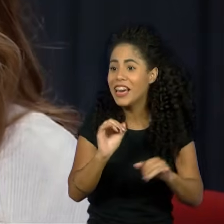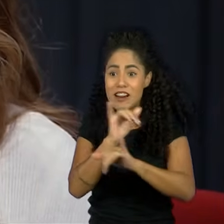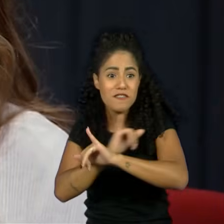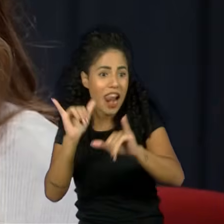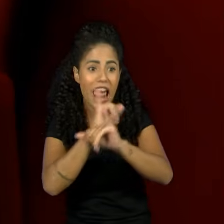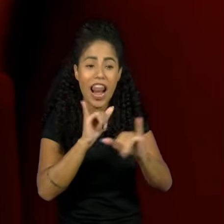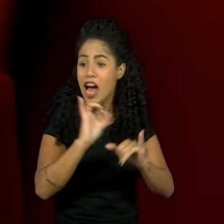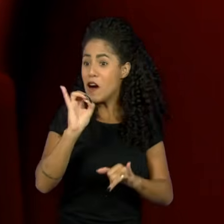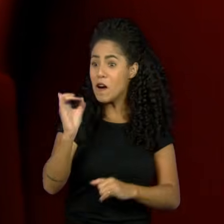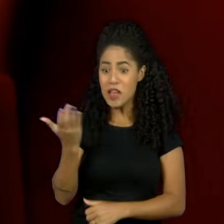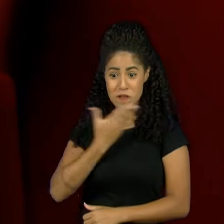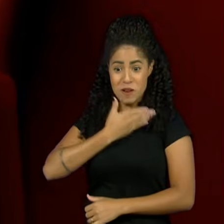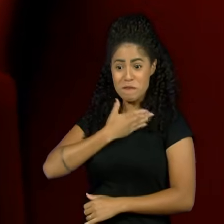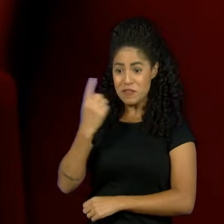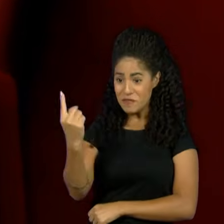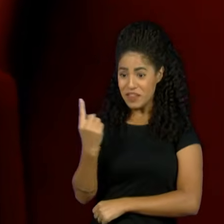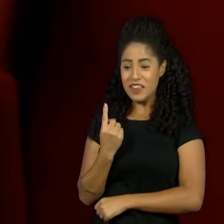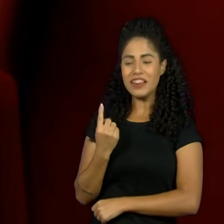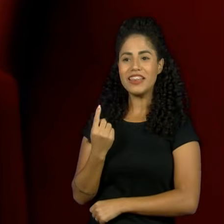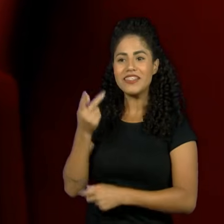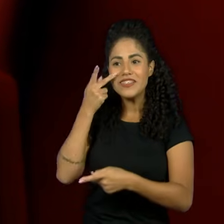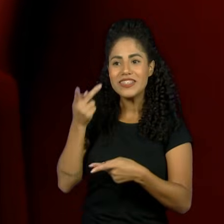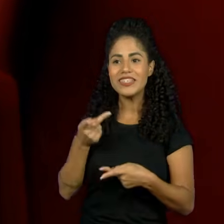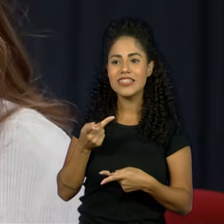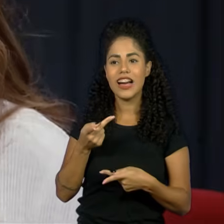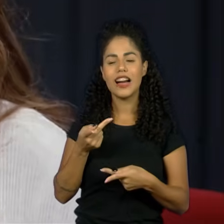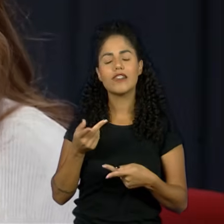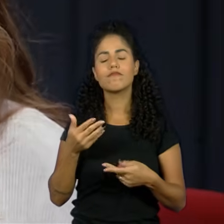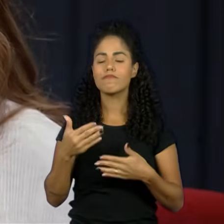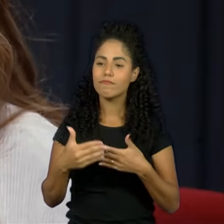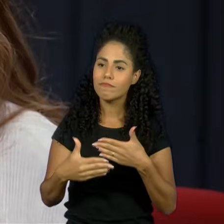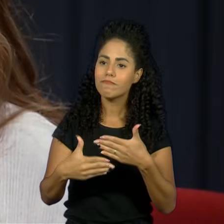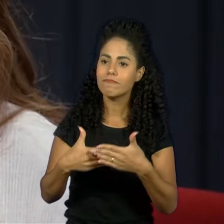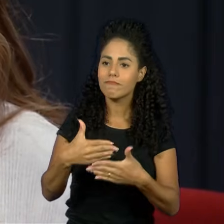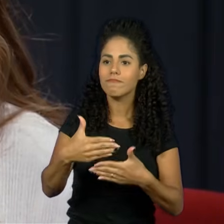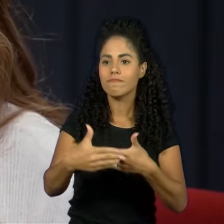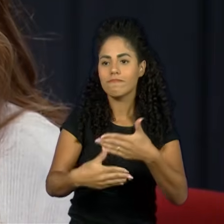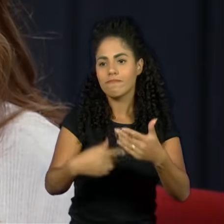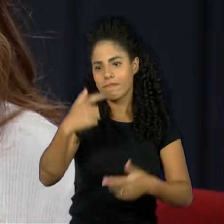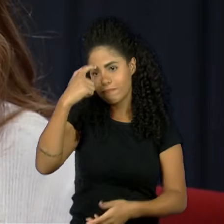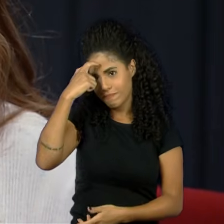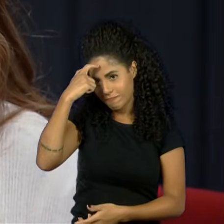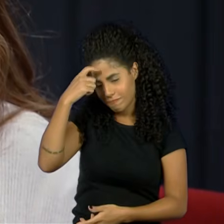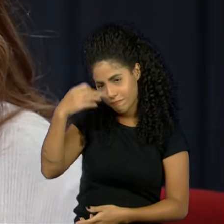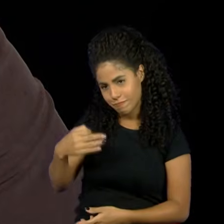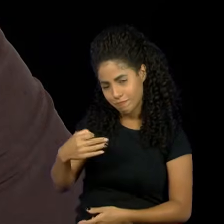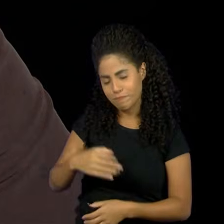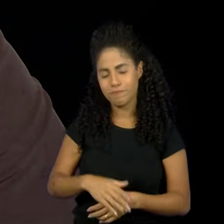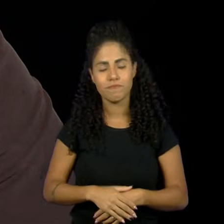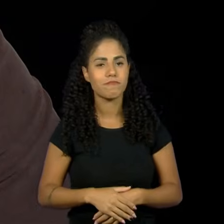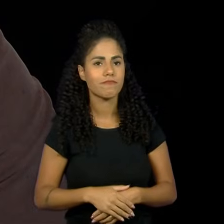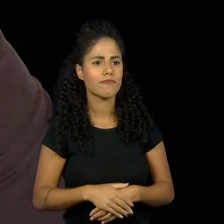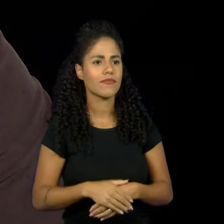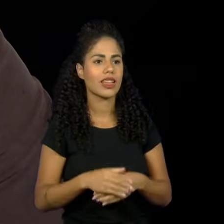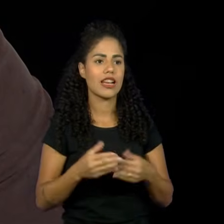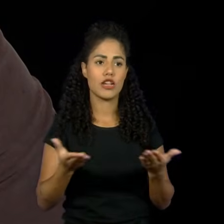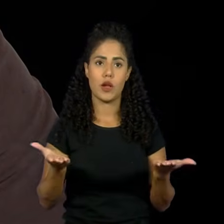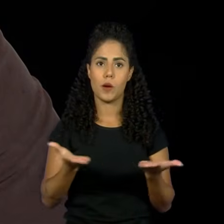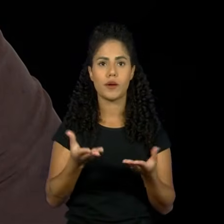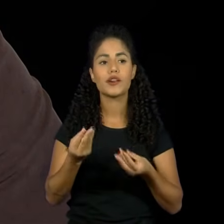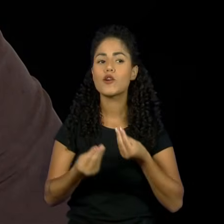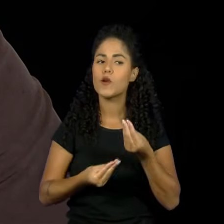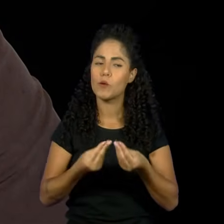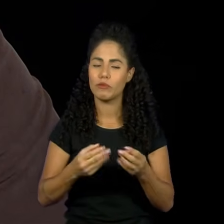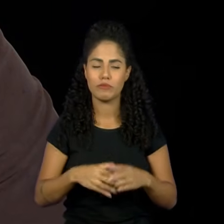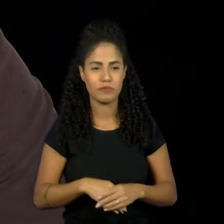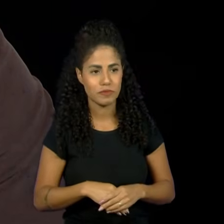que fez isso. Faz diferença. Vai com o tempo consciente que você está ali. Agora essa é ardida, hein? Se prepara.